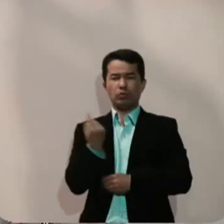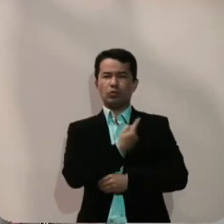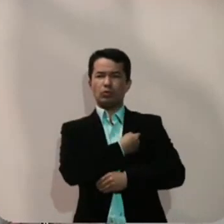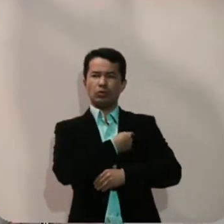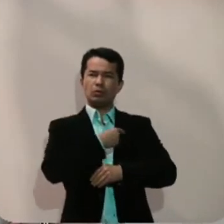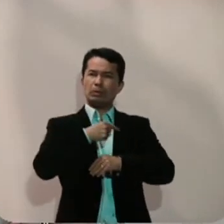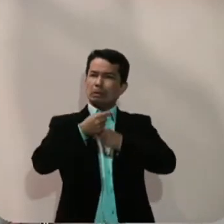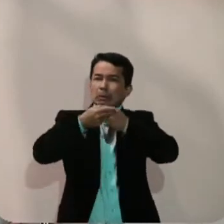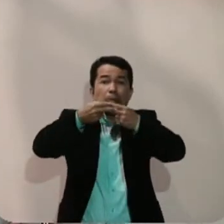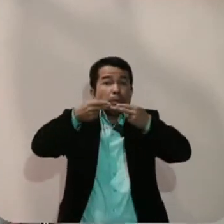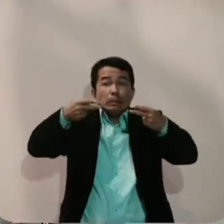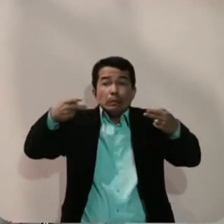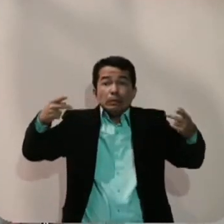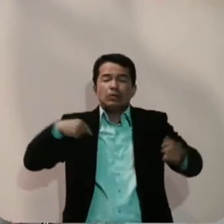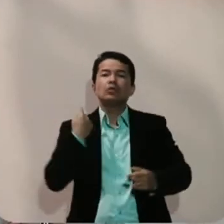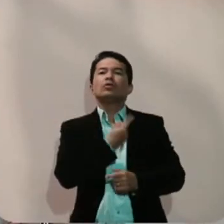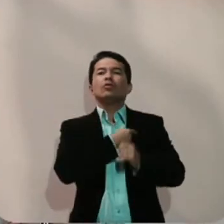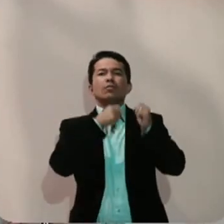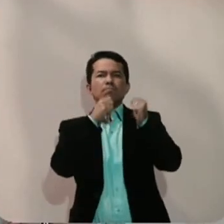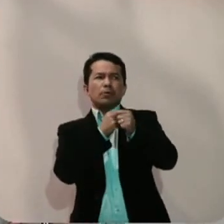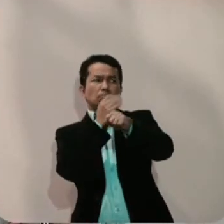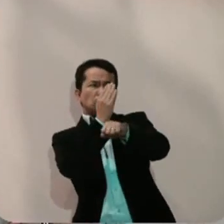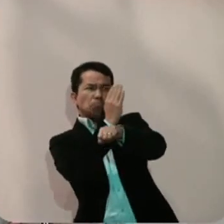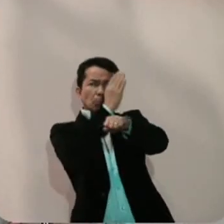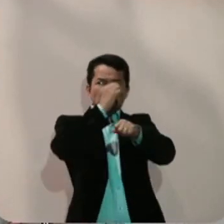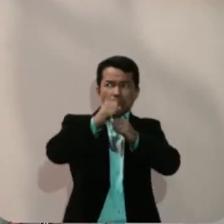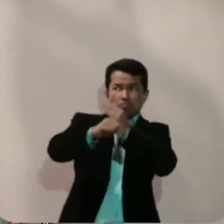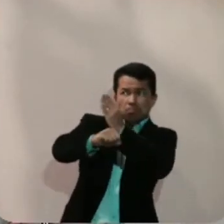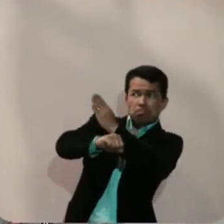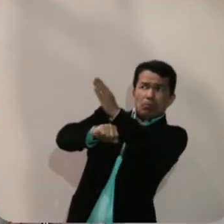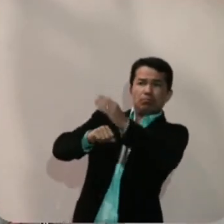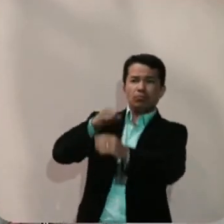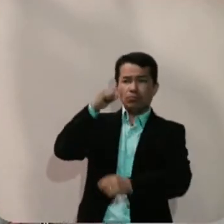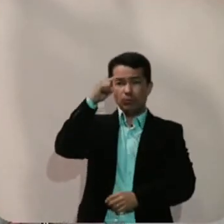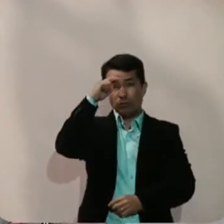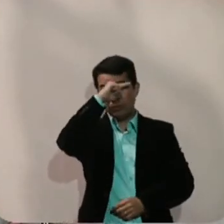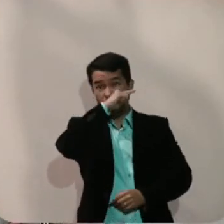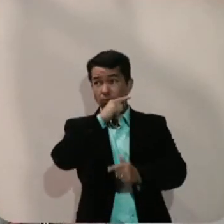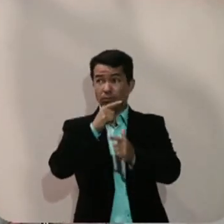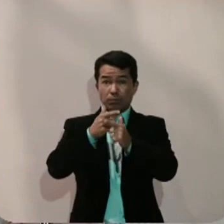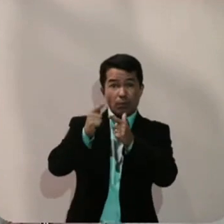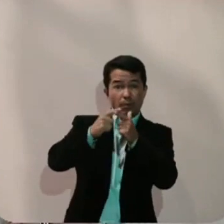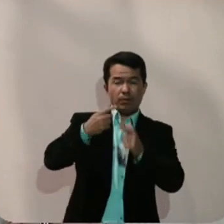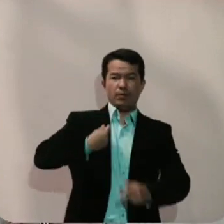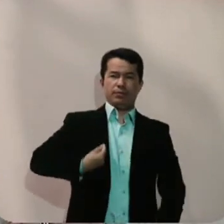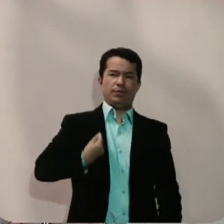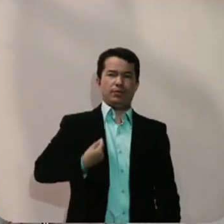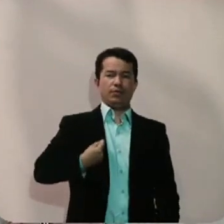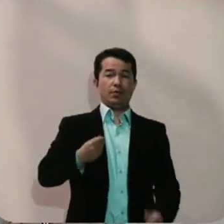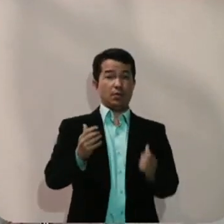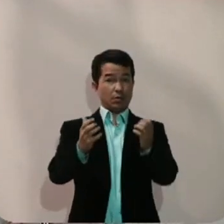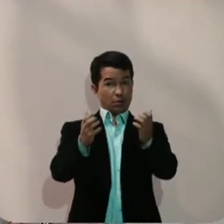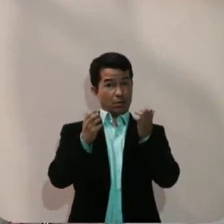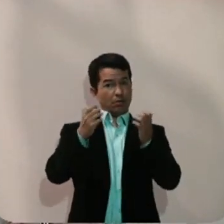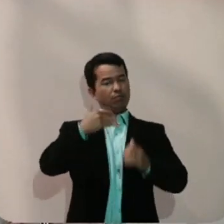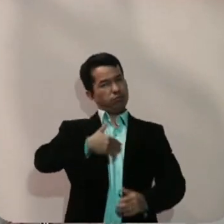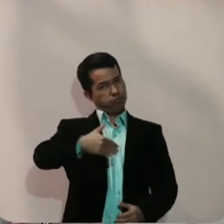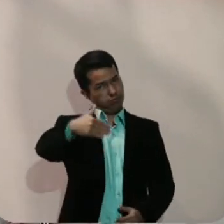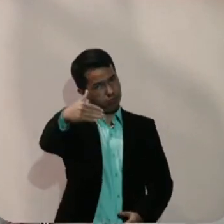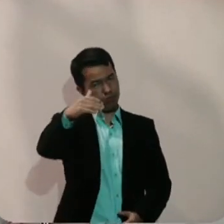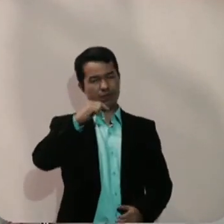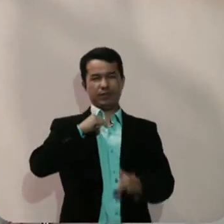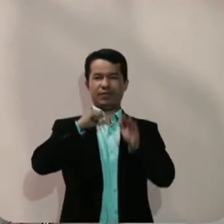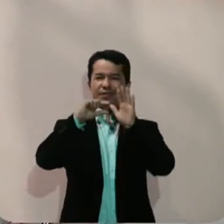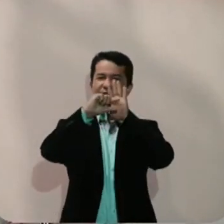as lutas, as dificuldades da vida. E eu queria continuar esse estudo olhando aqui para o versículo 25